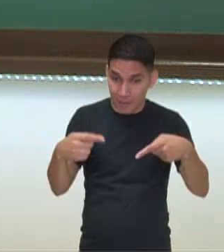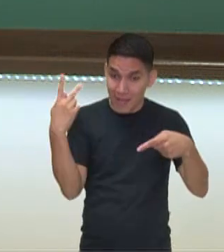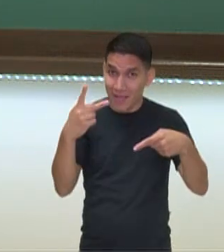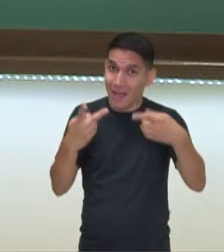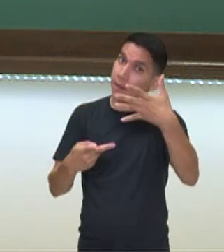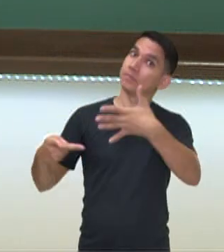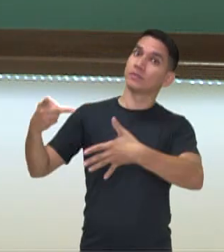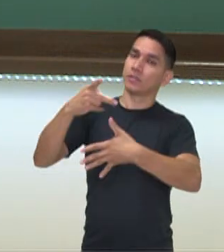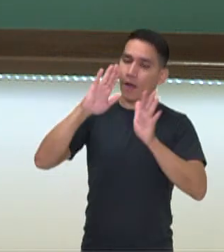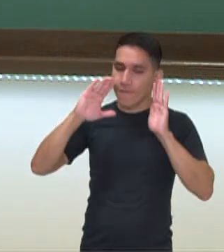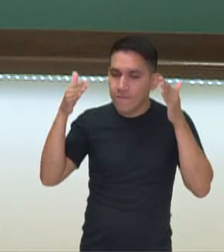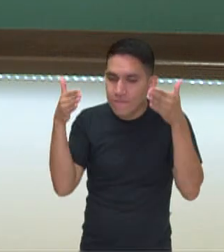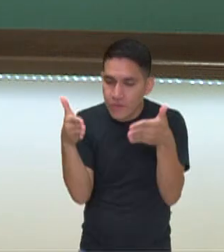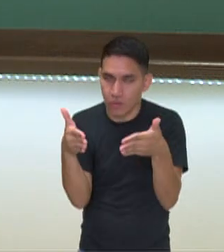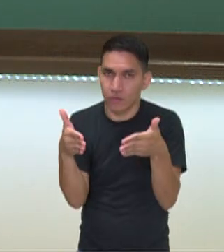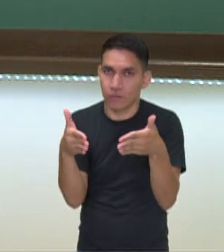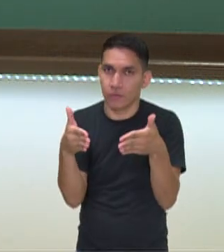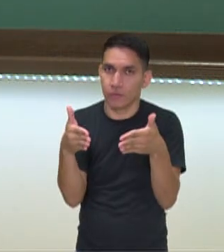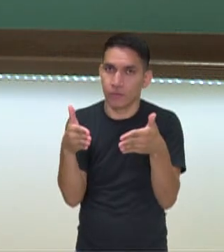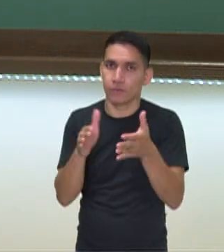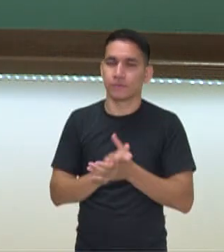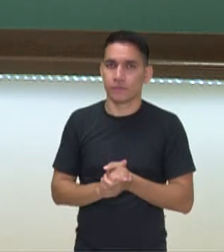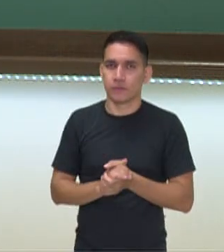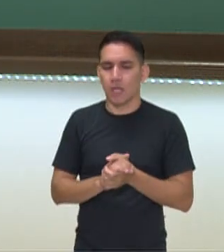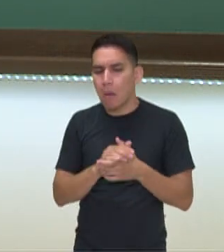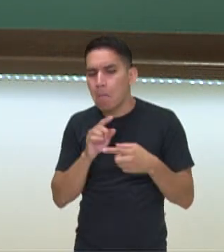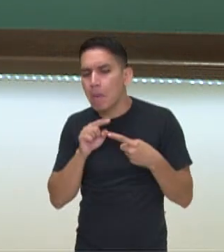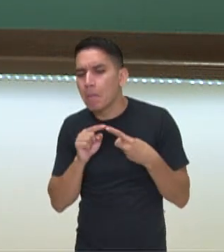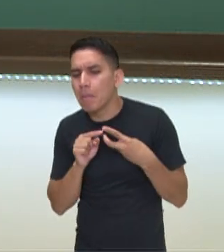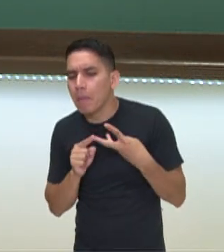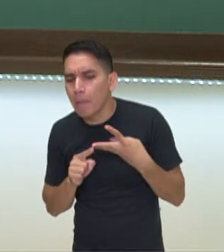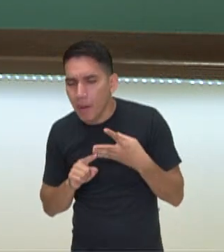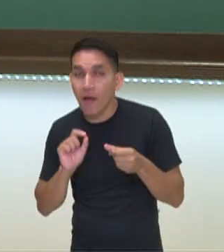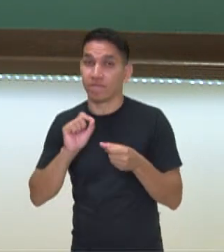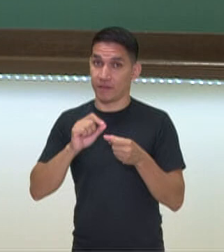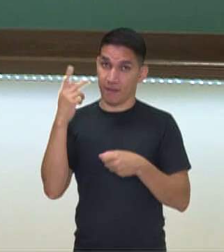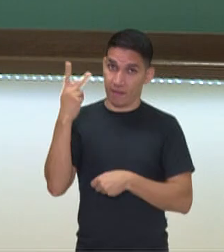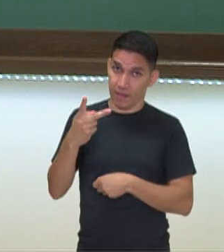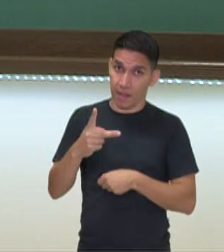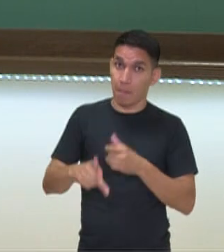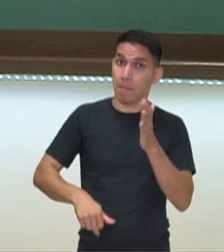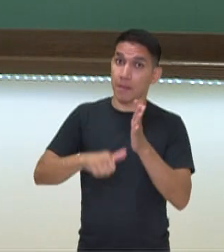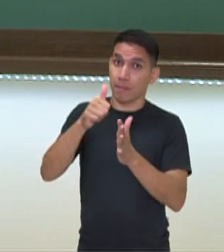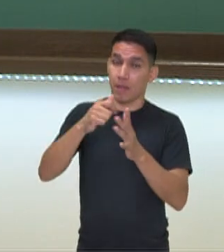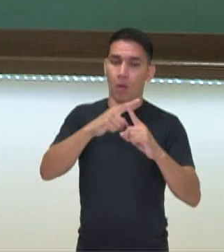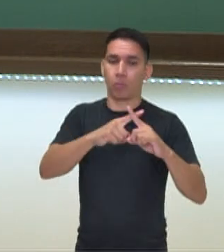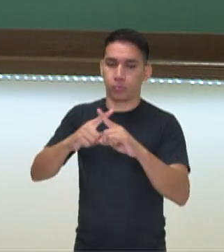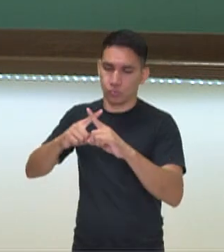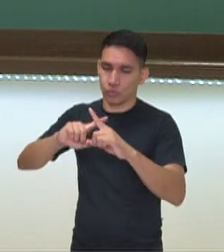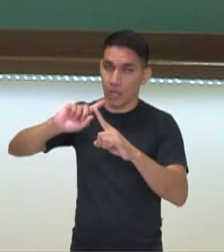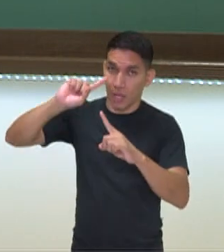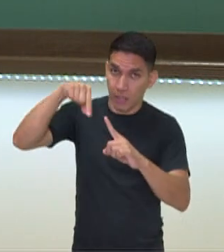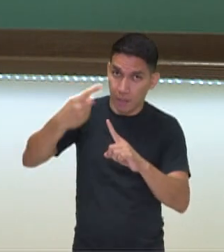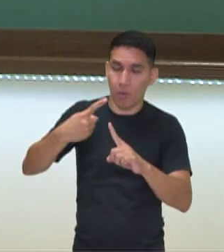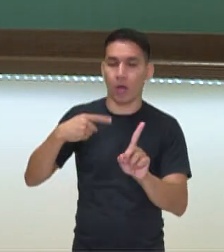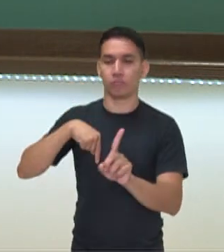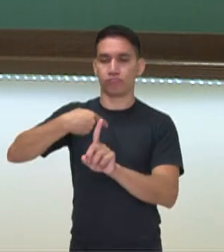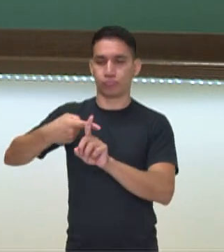olho primeiro o que está lá dentro. Olhando o que tem lá dentro, eu resolvo primeiro a multiplicação, depois soma e